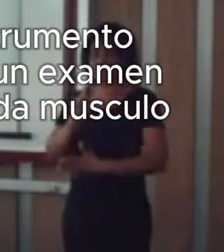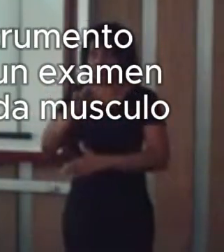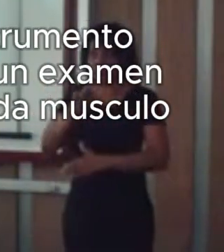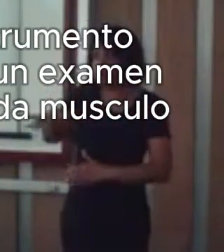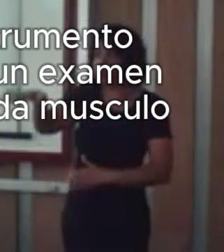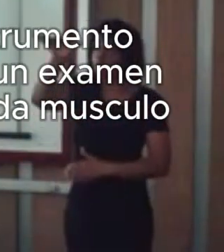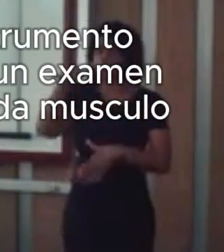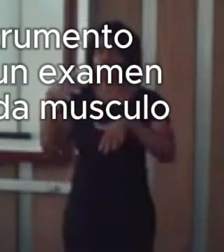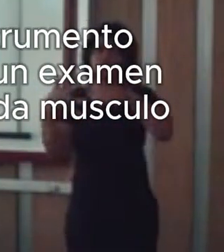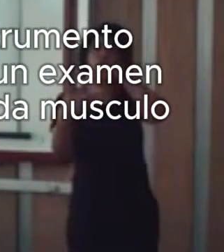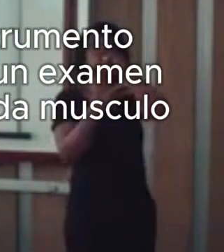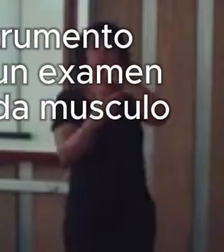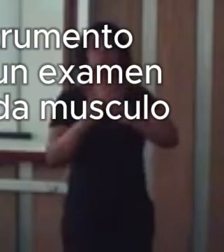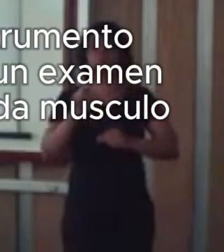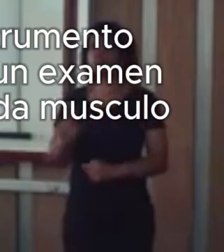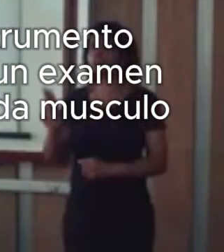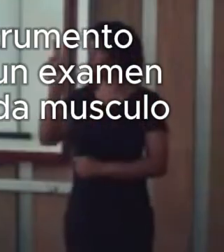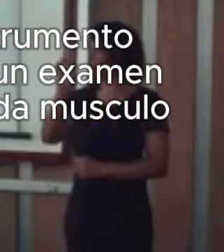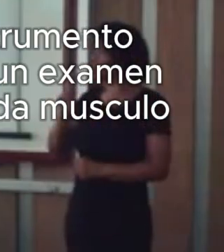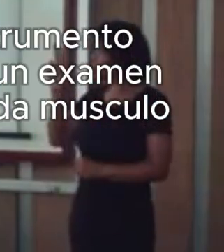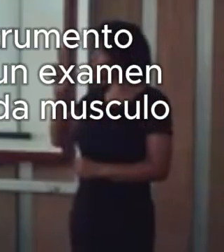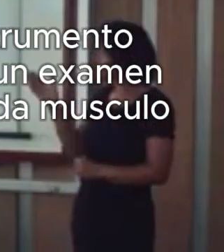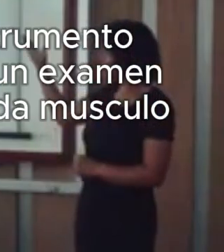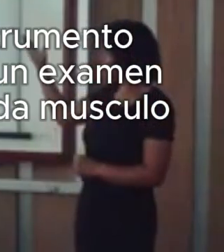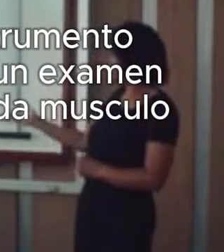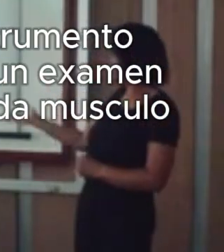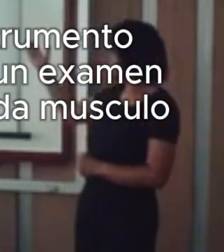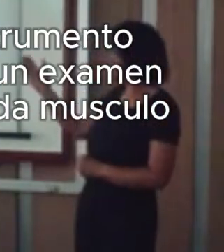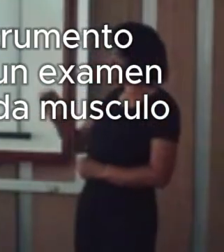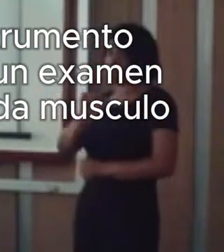no mundo usa isso aqui, que é o